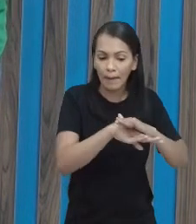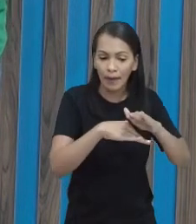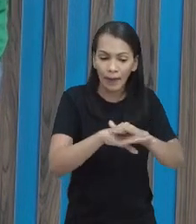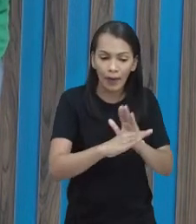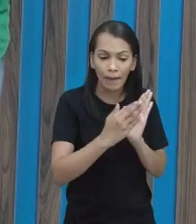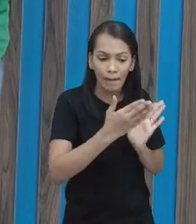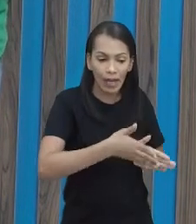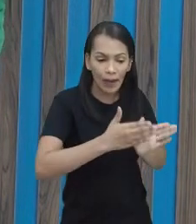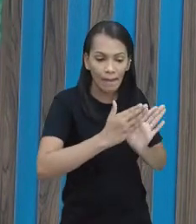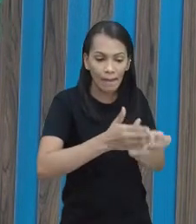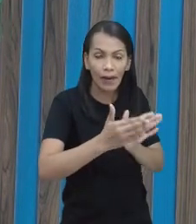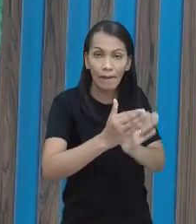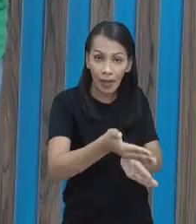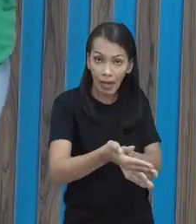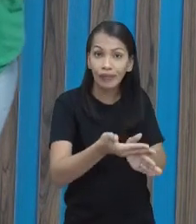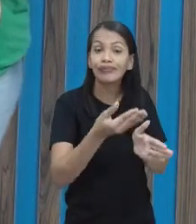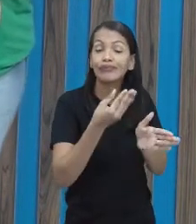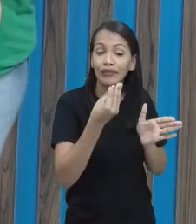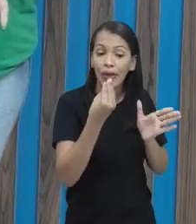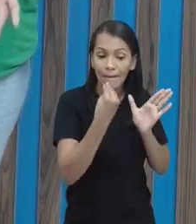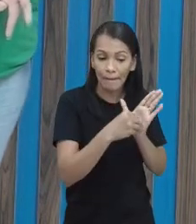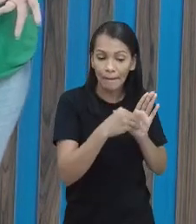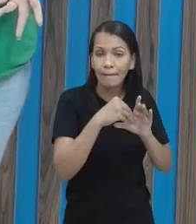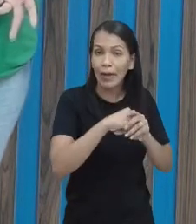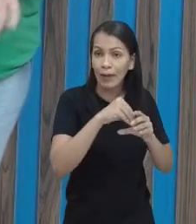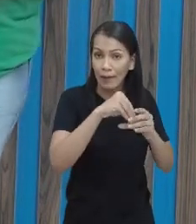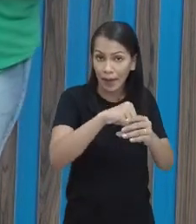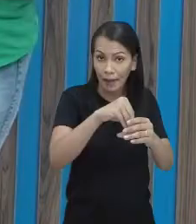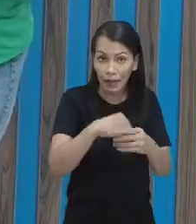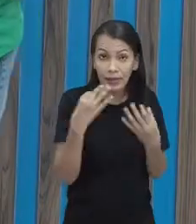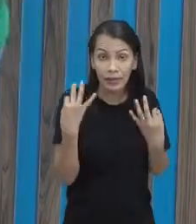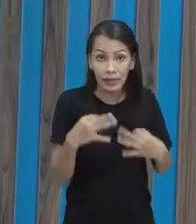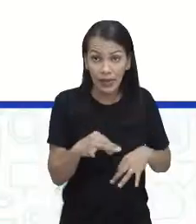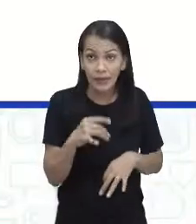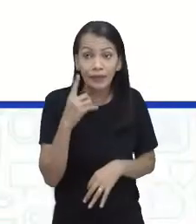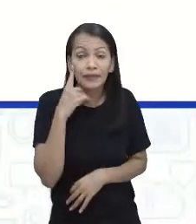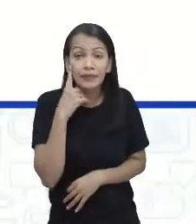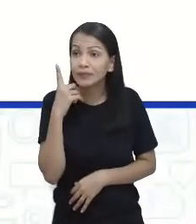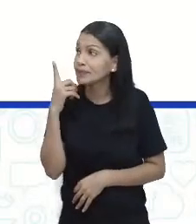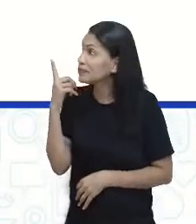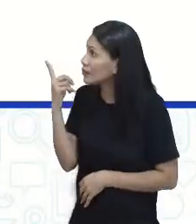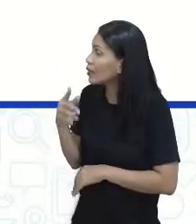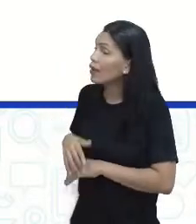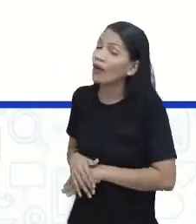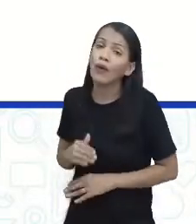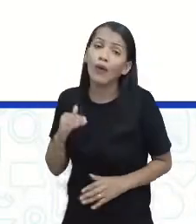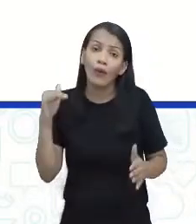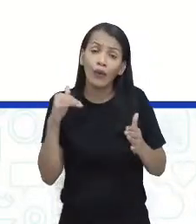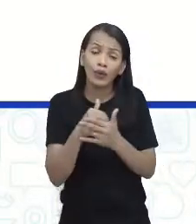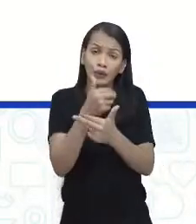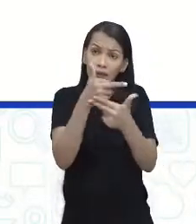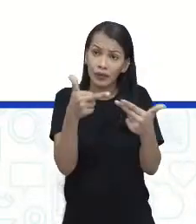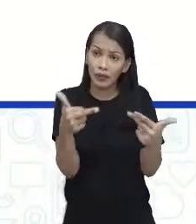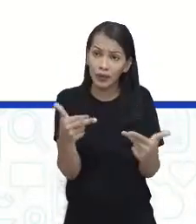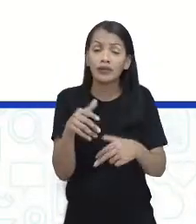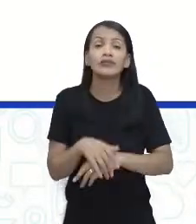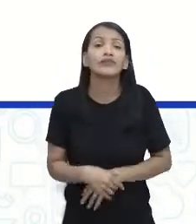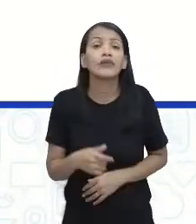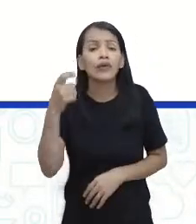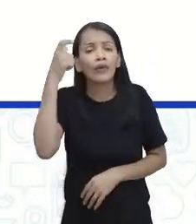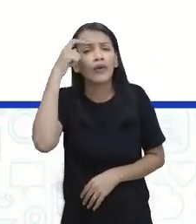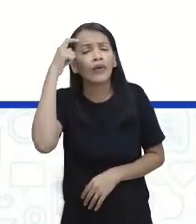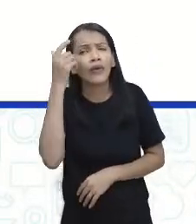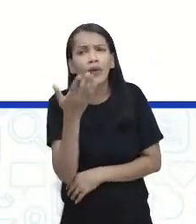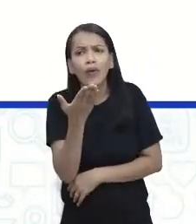devidos locais de coleta, né? Coleta de reciclados, tá? E uma última coisa aqui, ó. Consuma